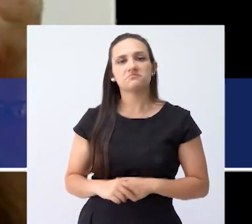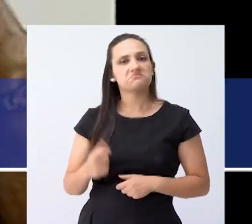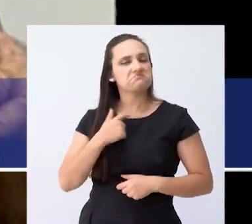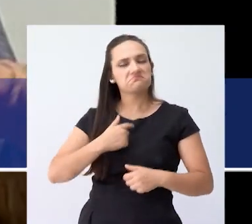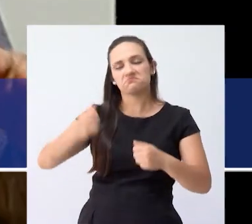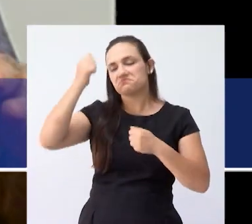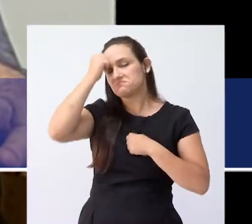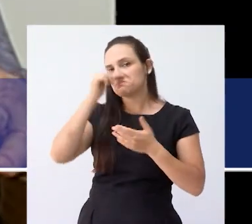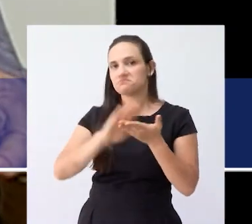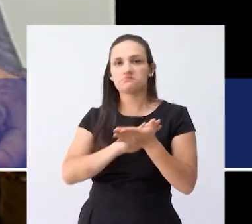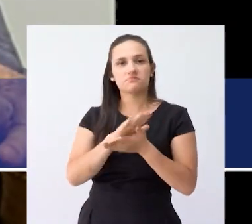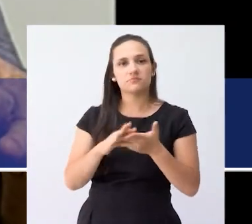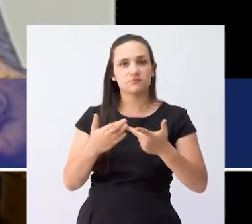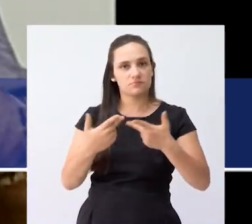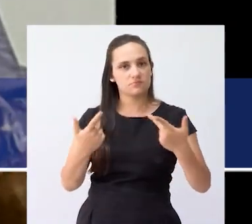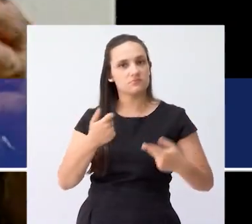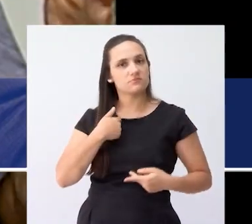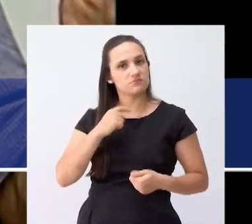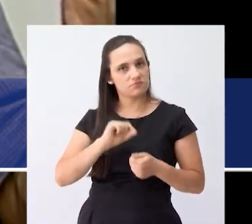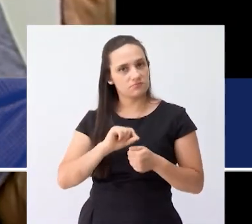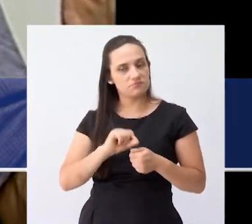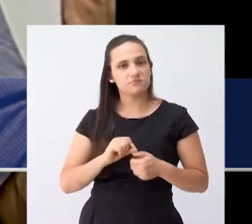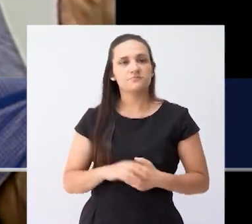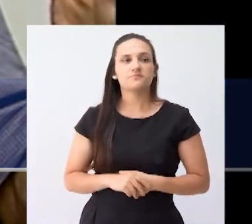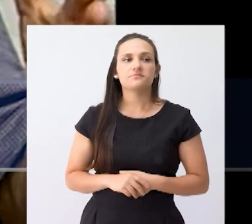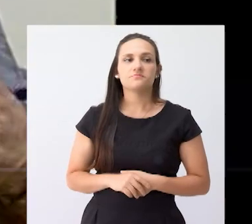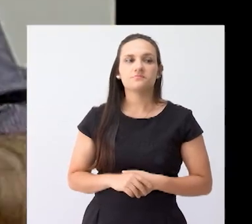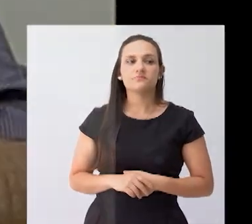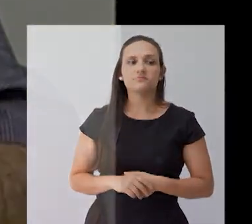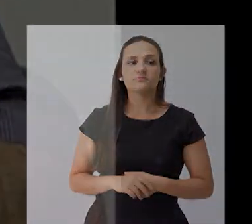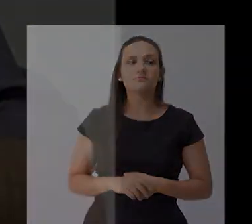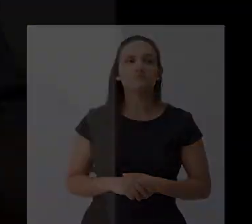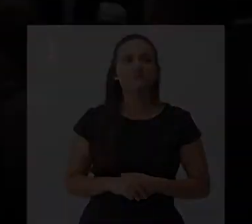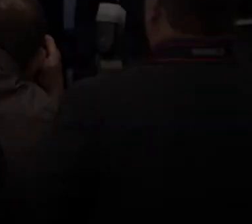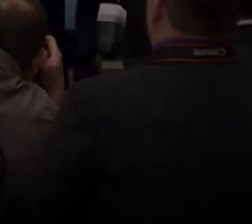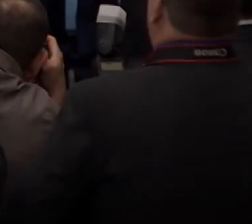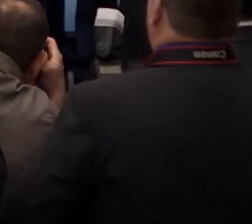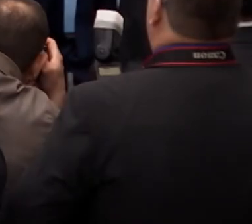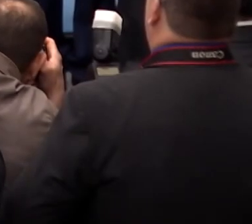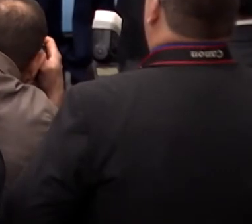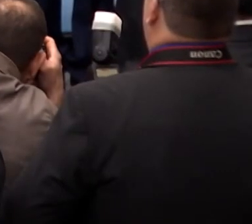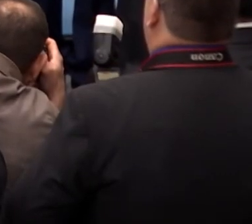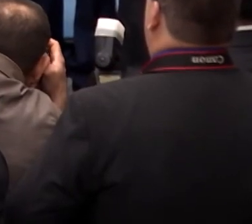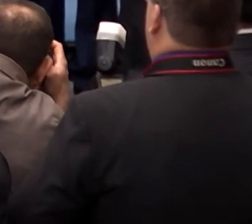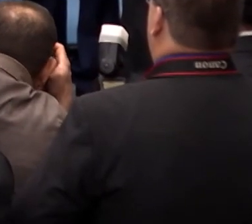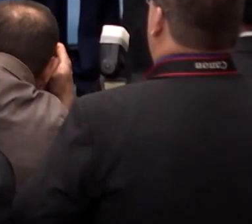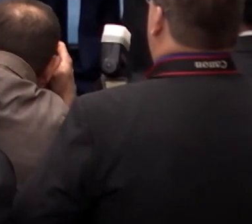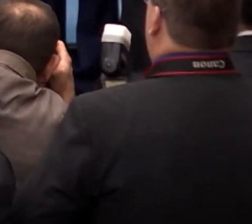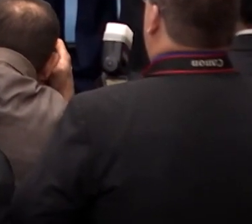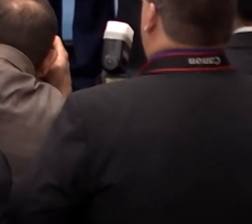deveria seguir. E segui esses caminhos. Por isso não me arrependo de nada que fiz.